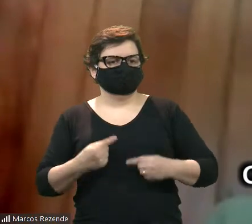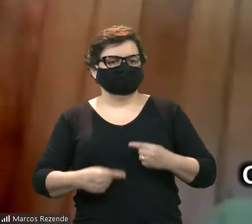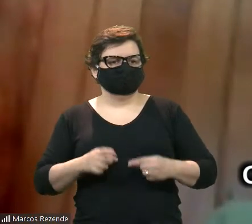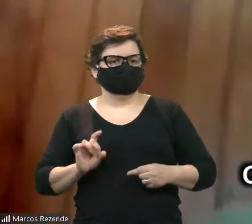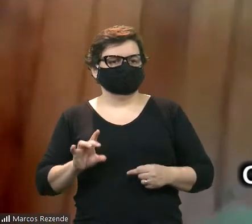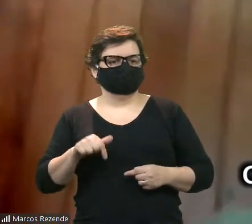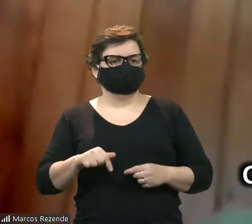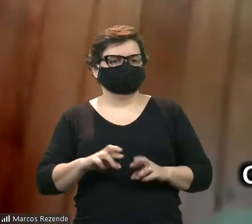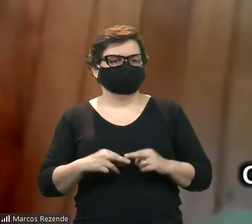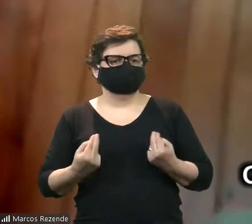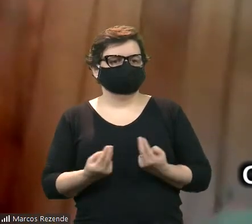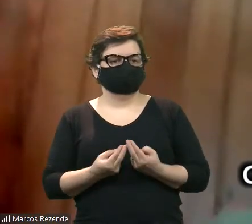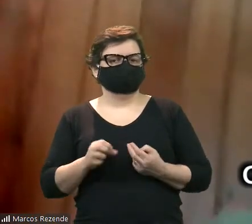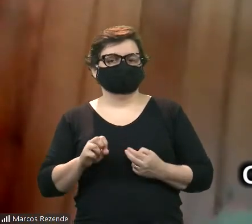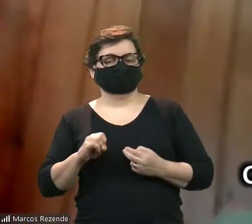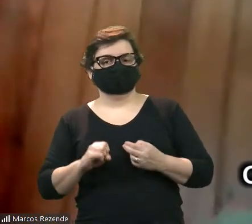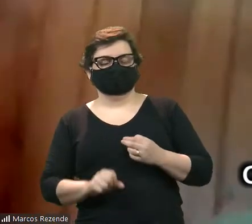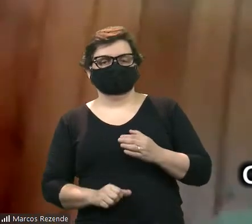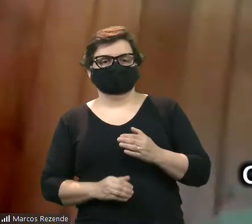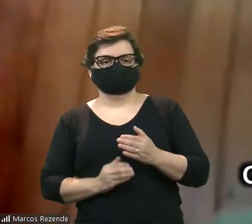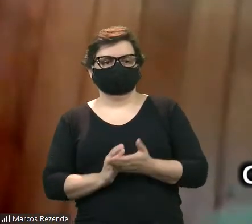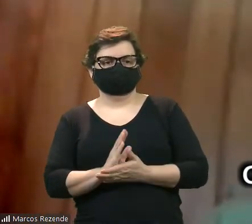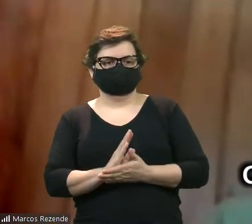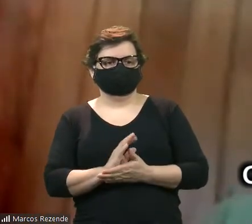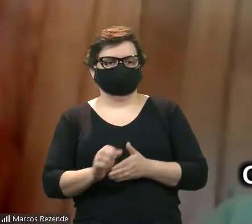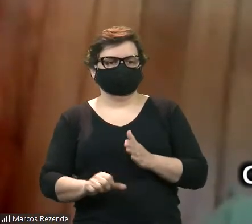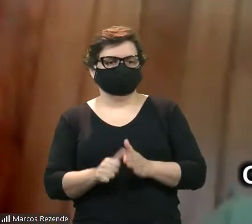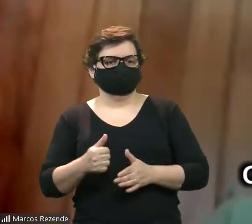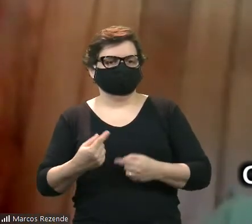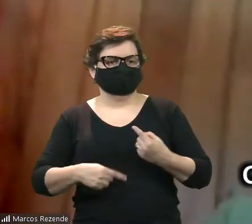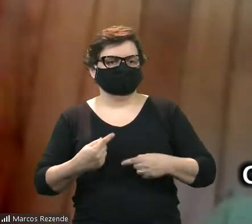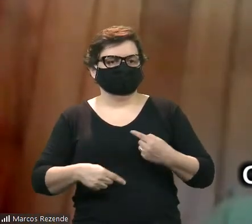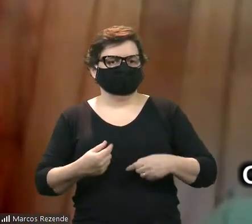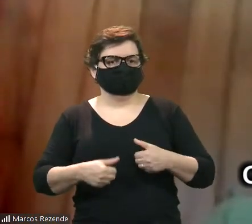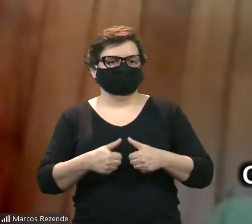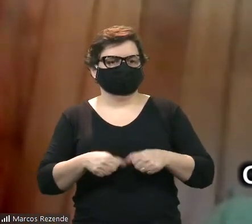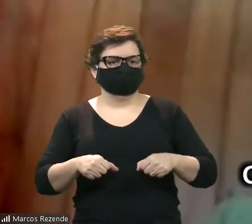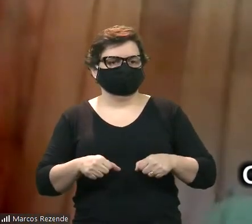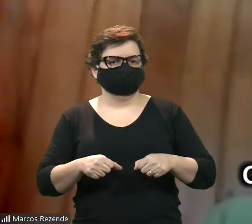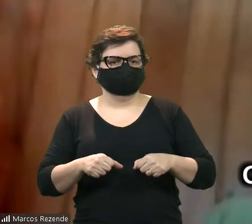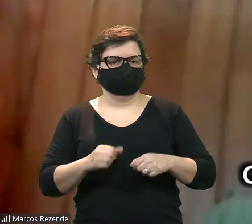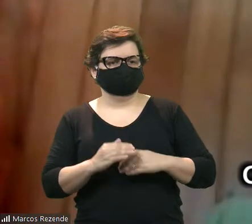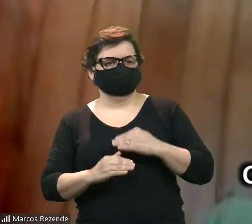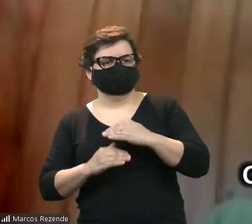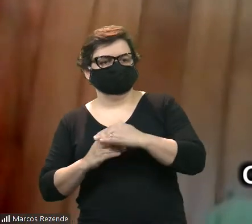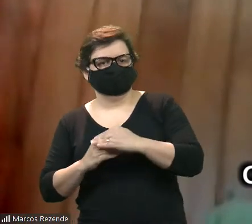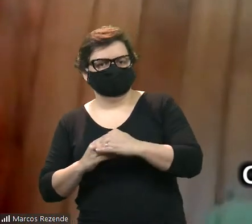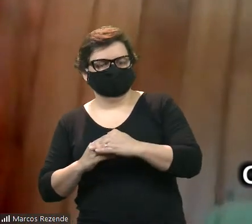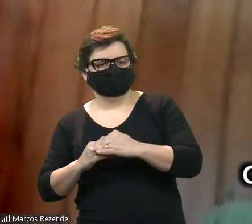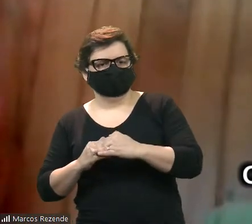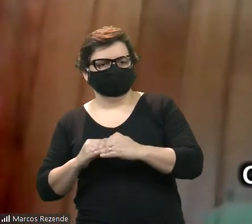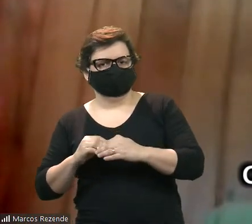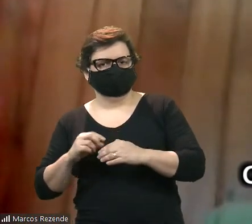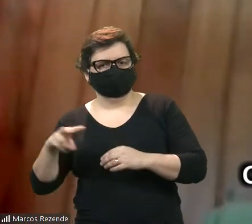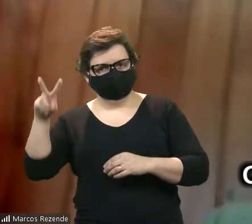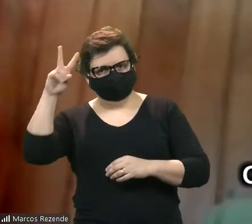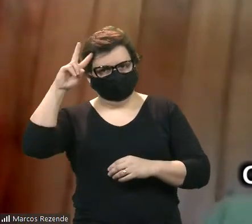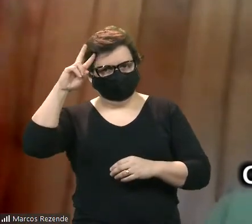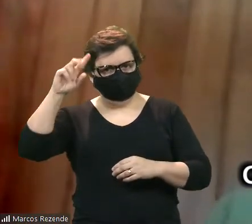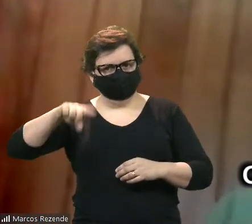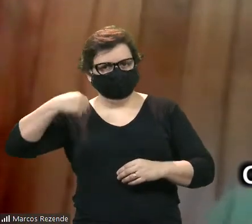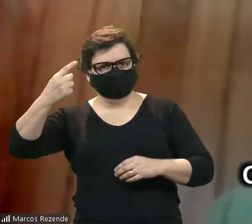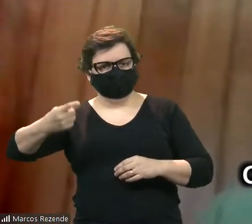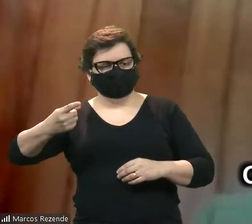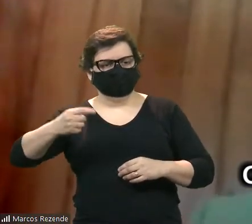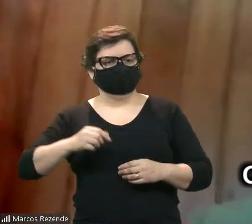ele eventualmente for aprovado em primeira discussão, ele estará sobrestando novamente a pauta na segunda-feira que vem.